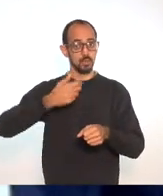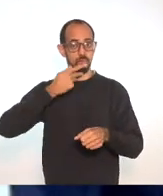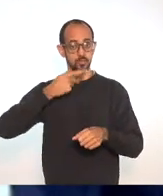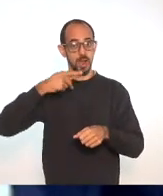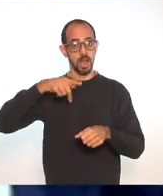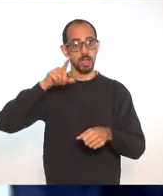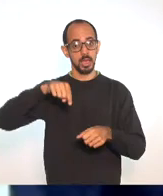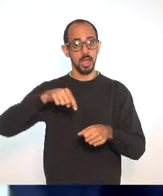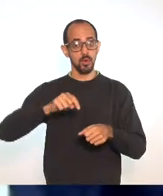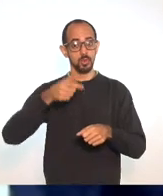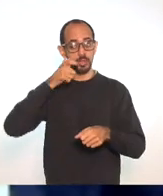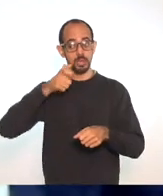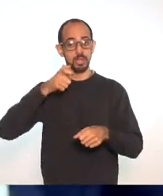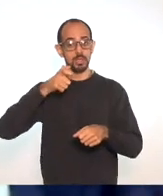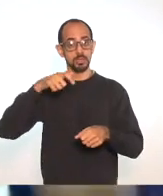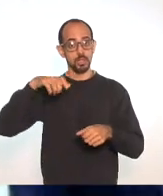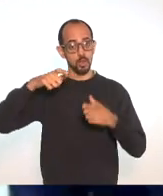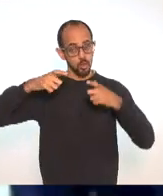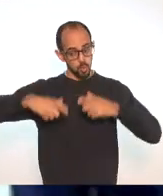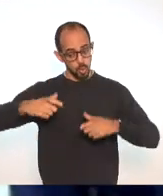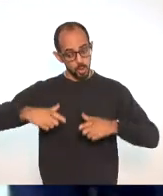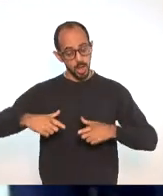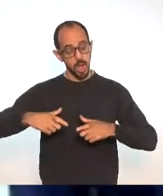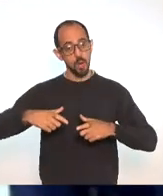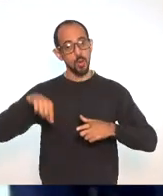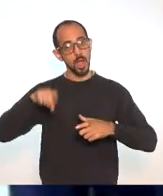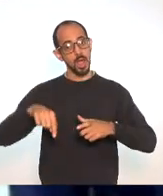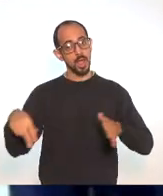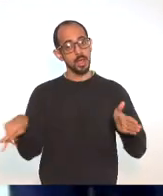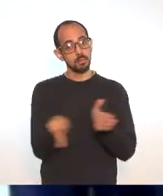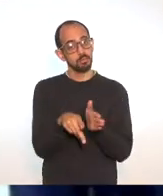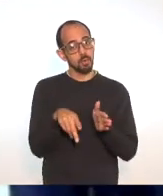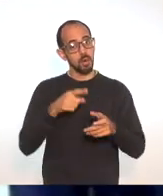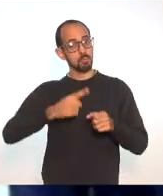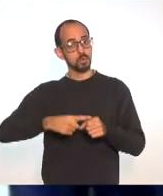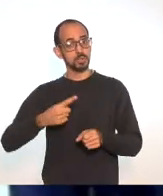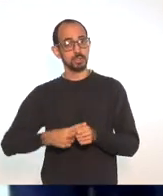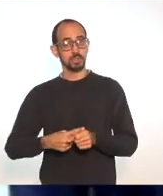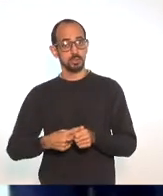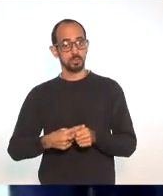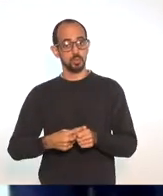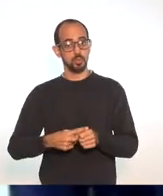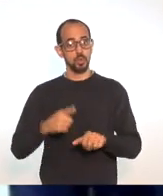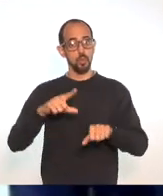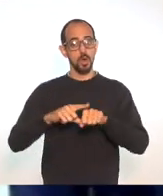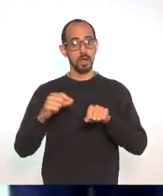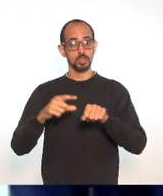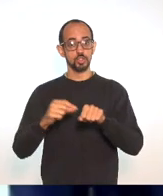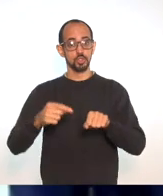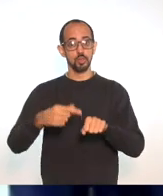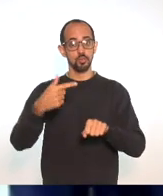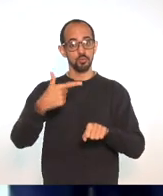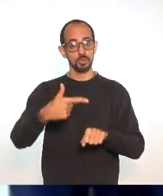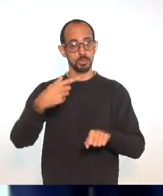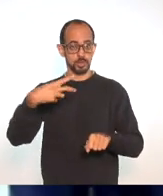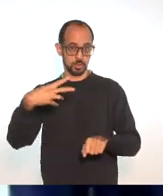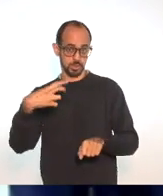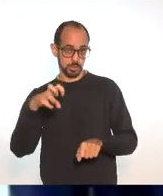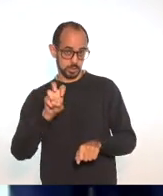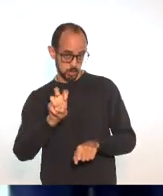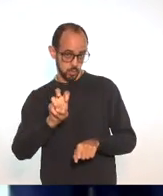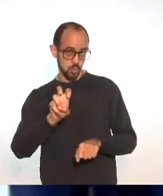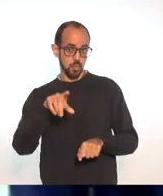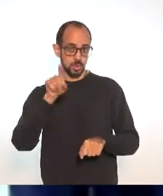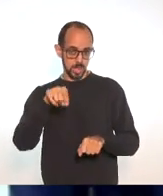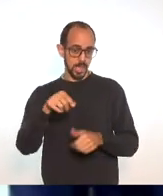que é para bater não for de interesse local pertençam é de competência Municipal o artigo 20 paragrafo terceiro que na verdade é que